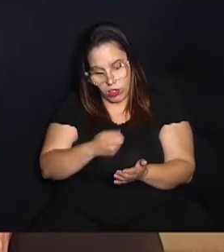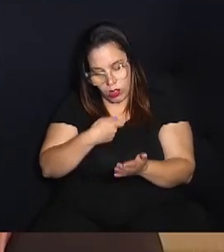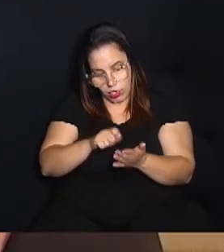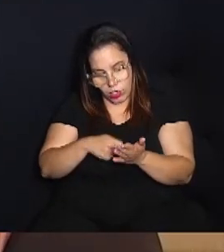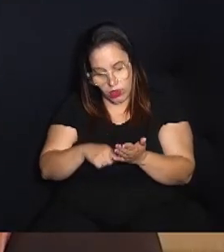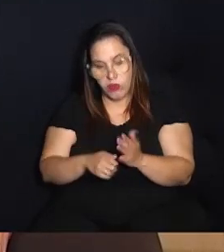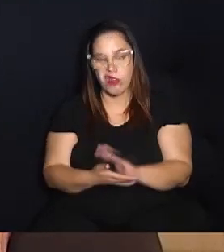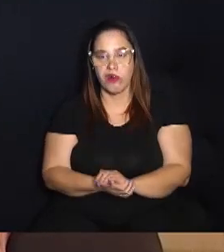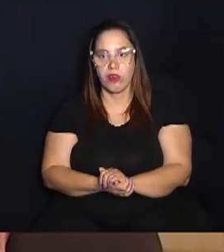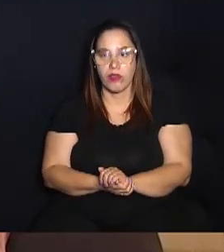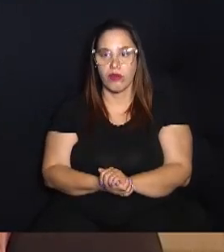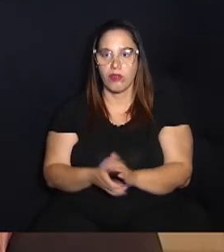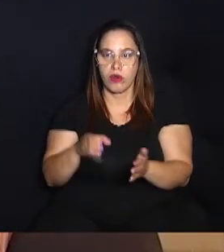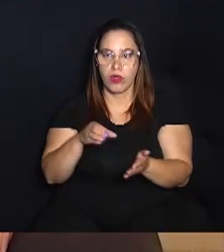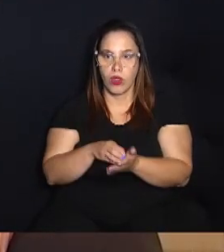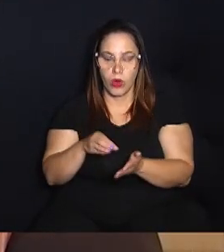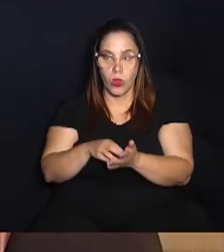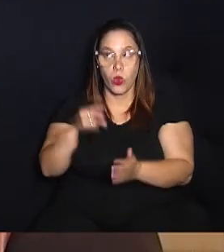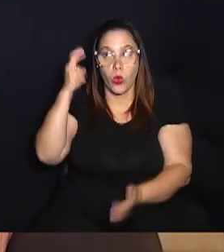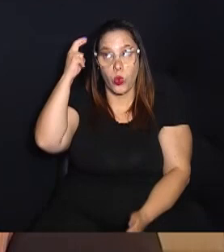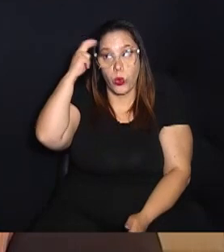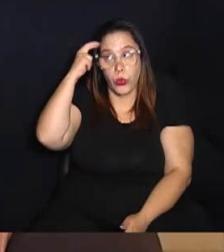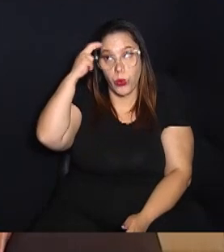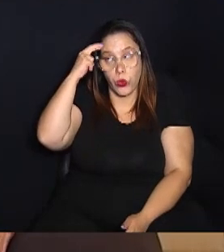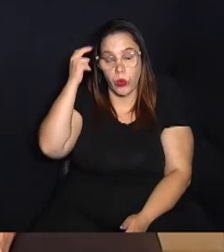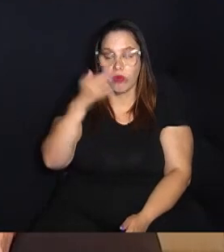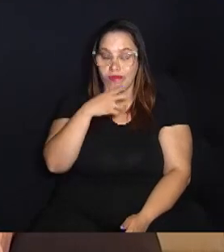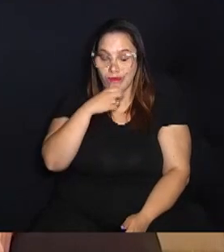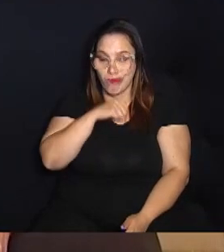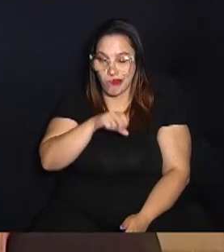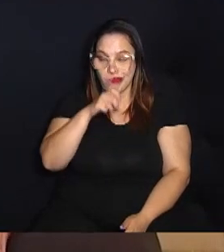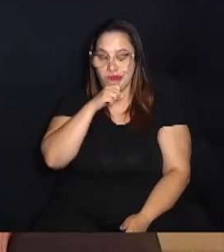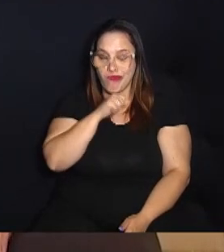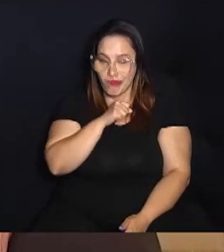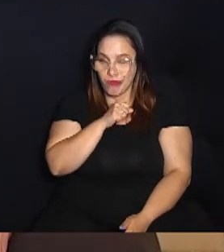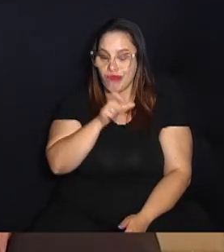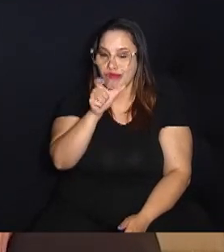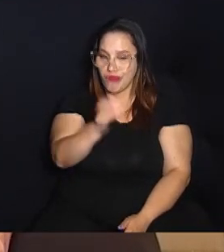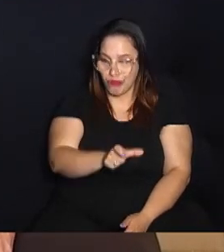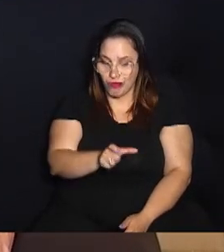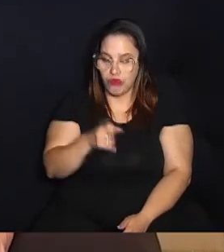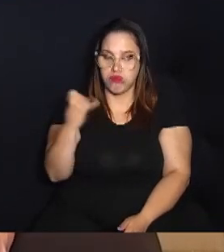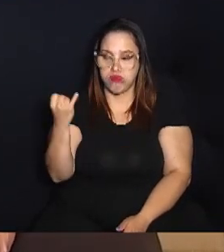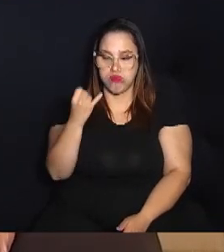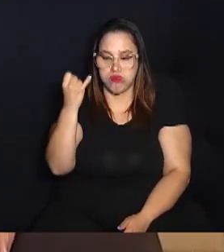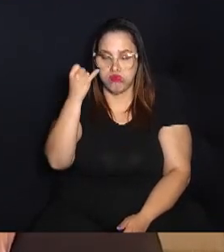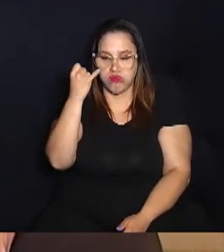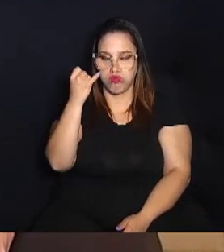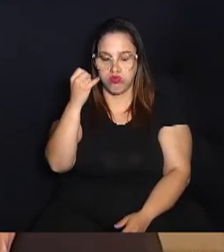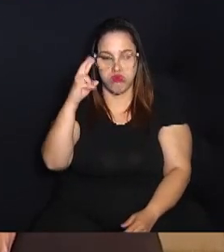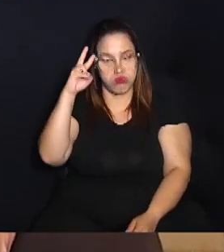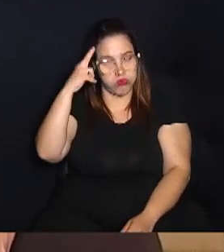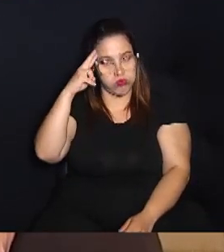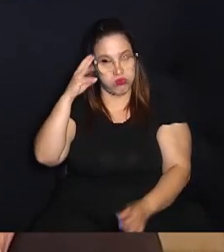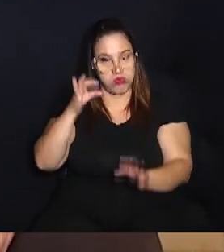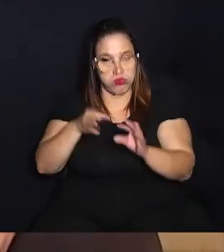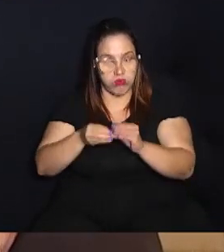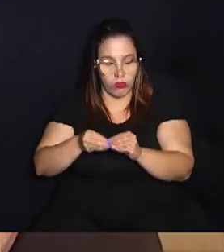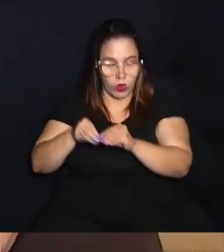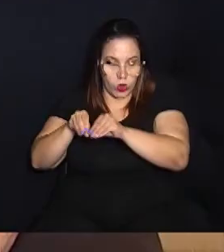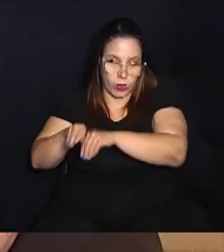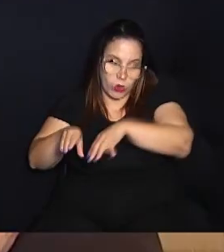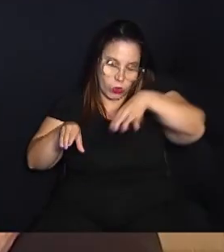por meio dos ciclos de cultura. Então, Paulo Freire também é um personagem histórico, foi exilado